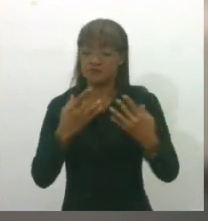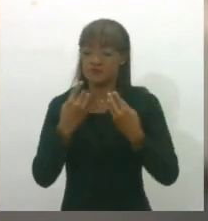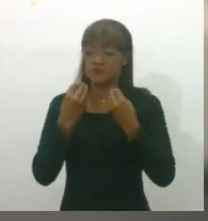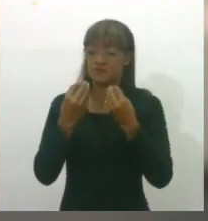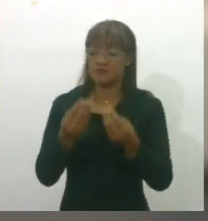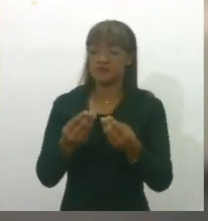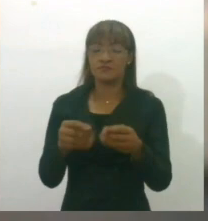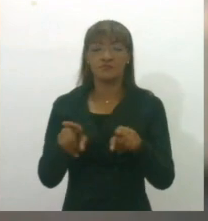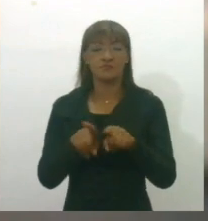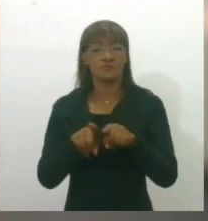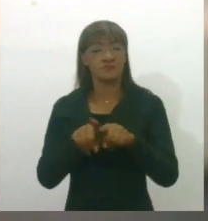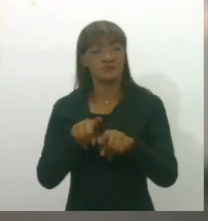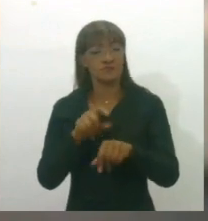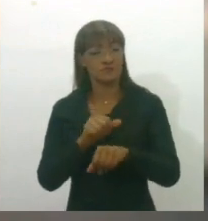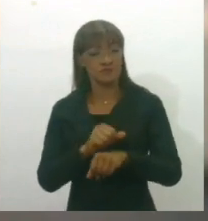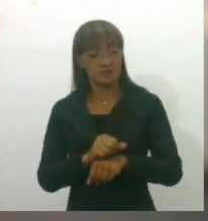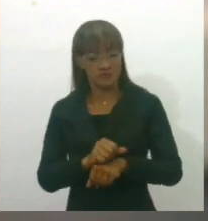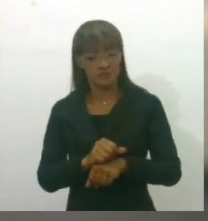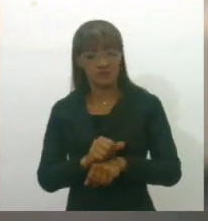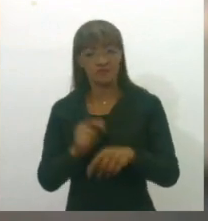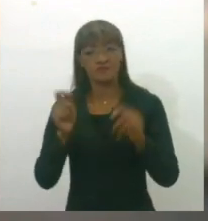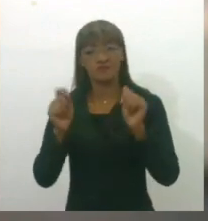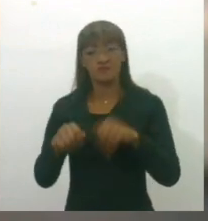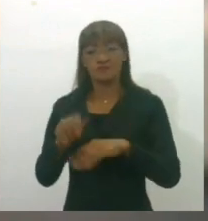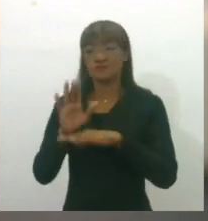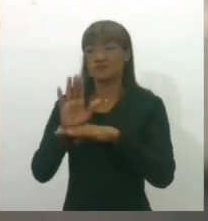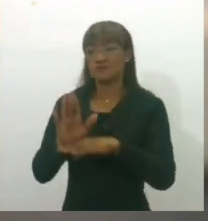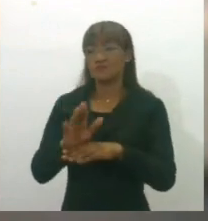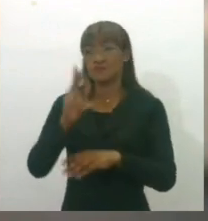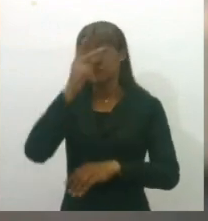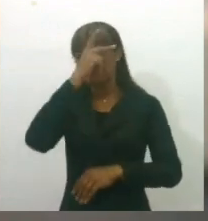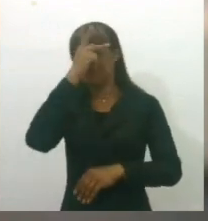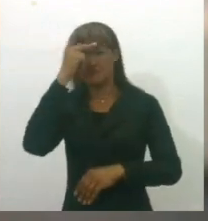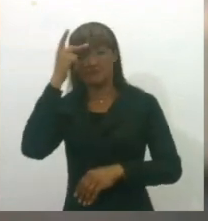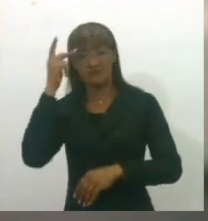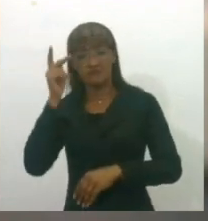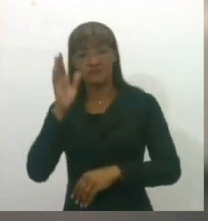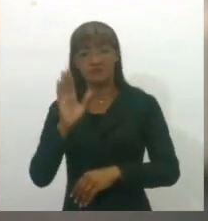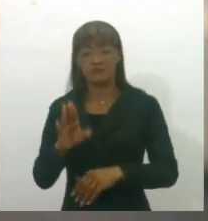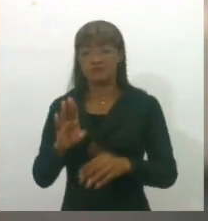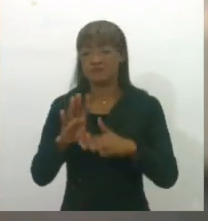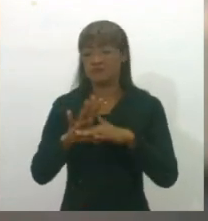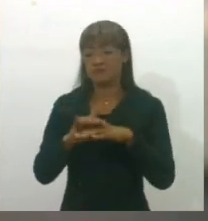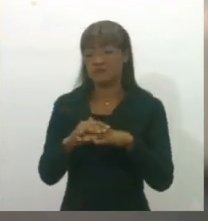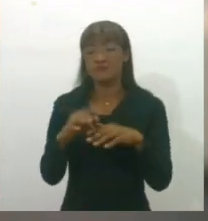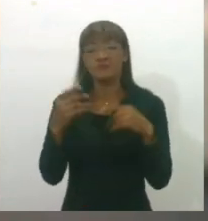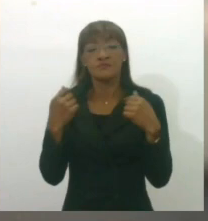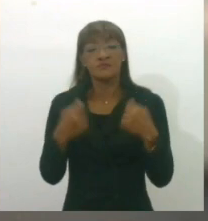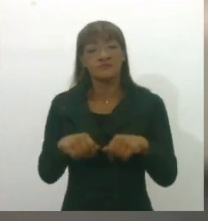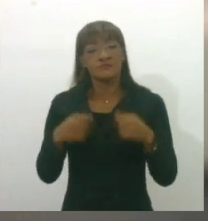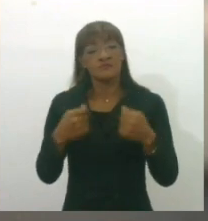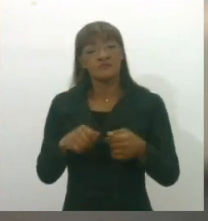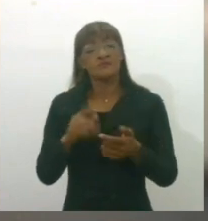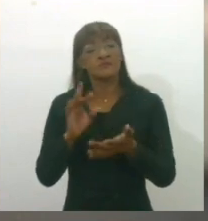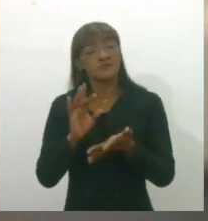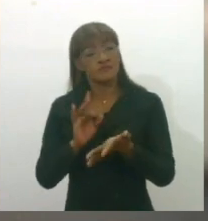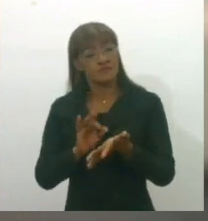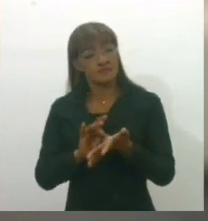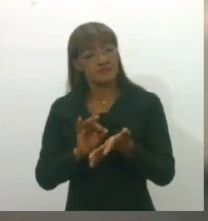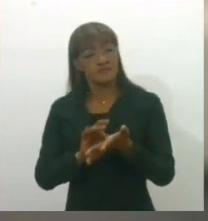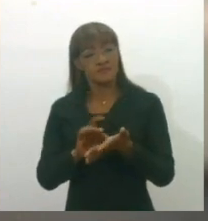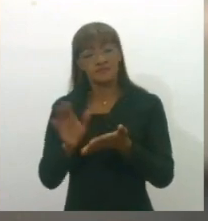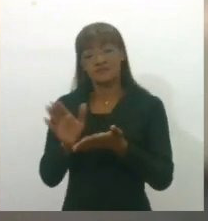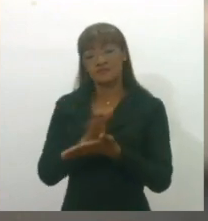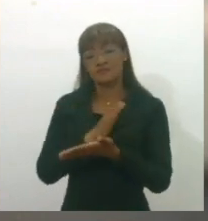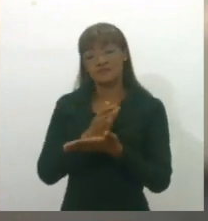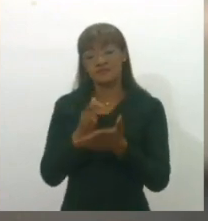vai contribuir, ajudar pessoas que estão com leucemia, estão precisando de realizar algum procedimento cirúrgico, aquele